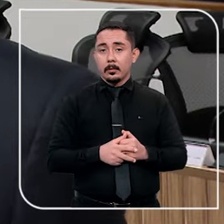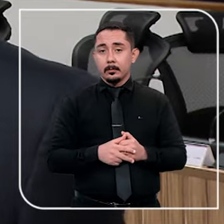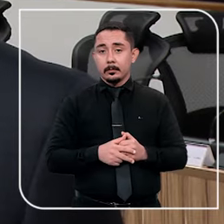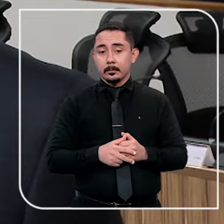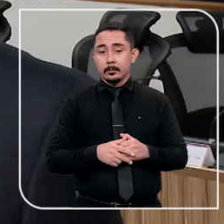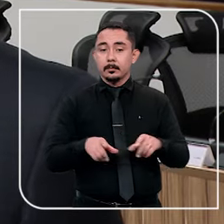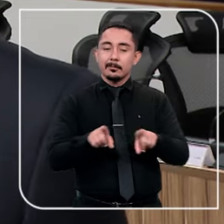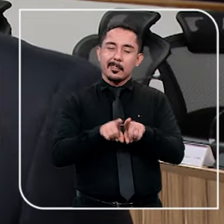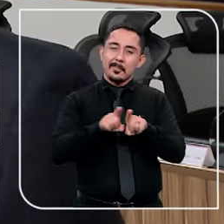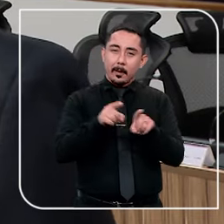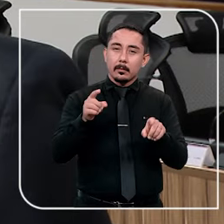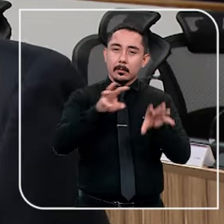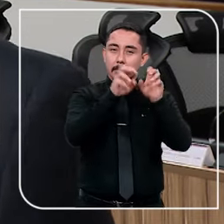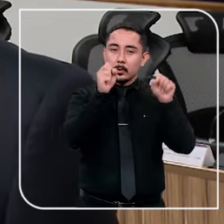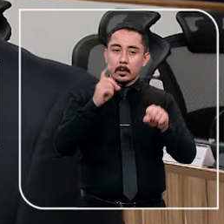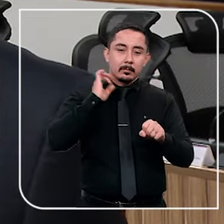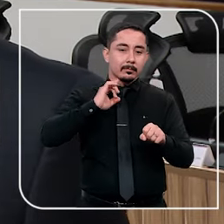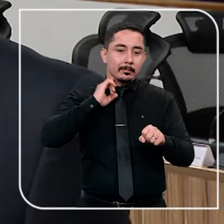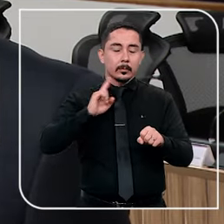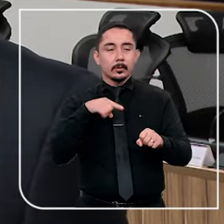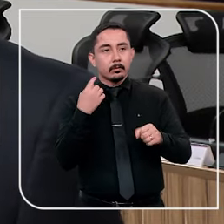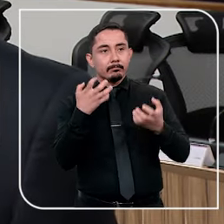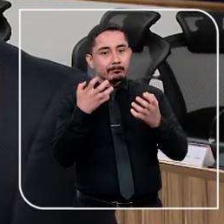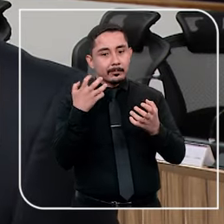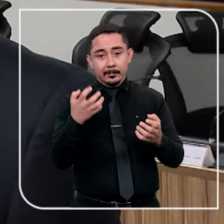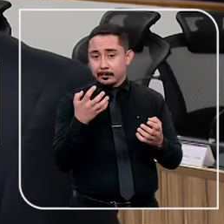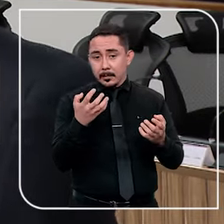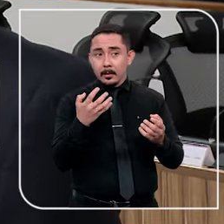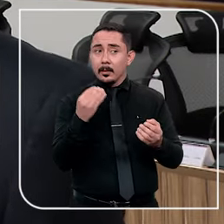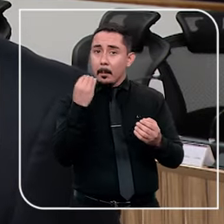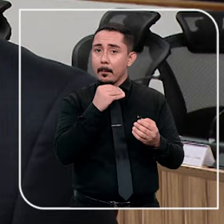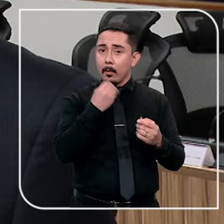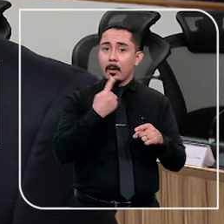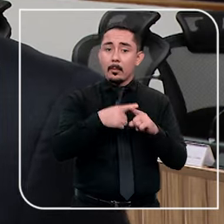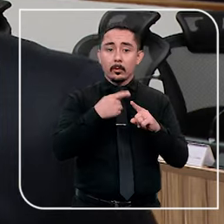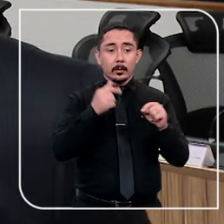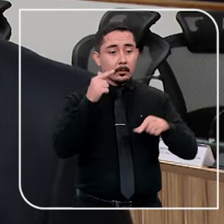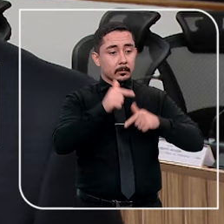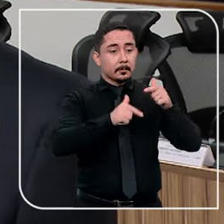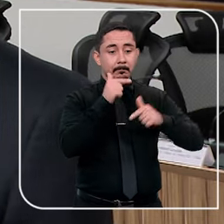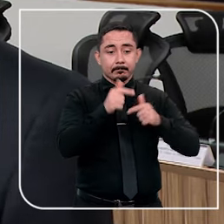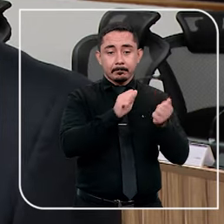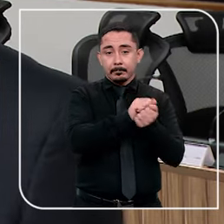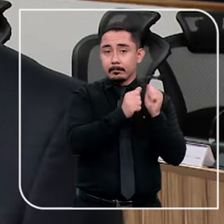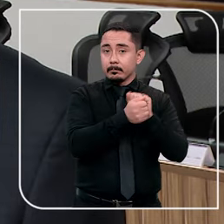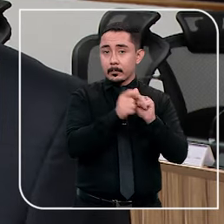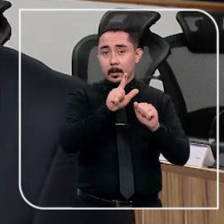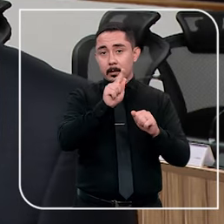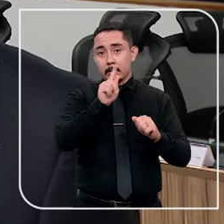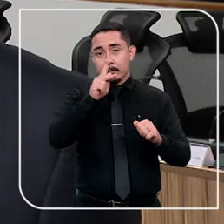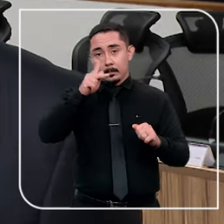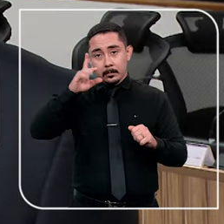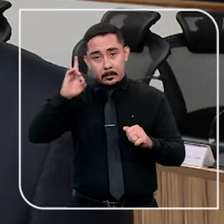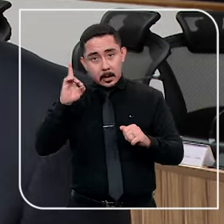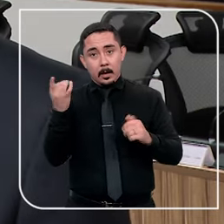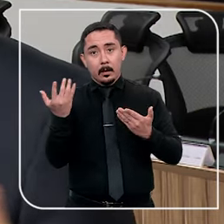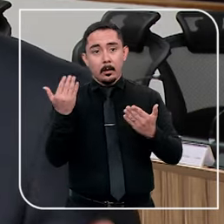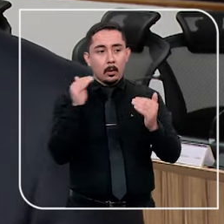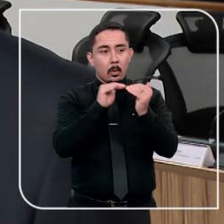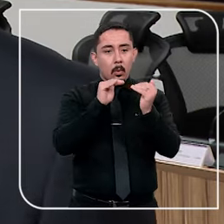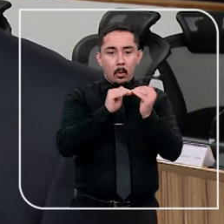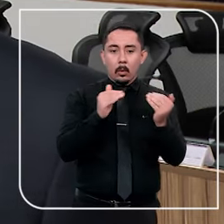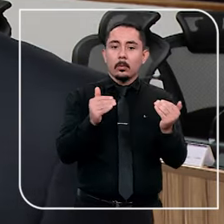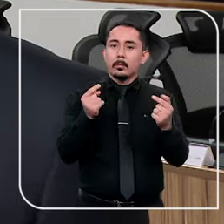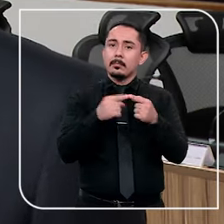o tribunal de Minas Gerais também Se pudermos temos até oportunidade seria De grande valia porque é um trabalho O trabalho de adequação lgpd um trabalho